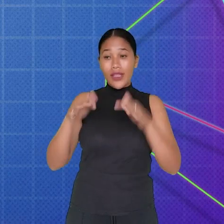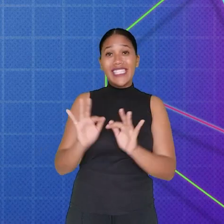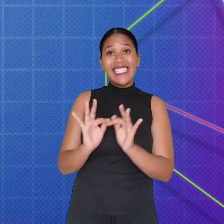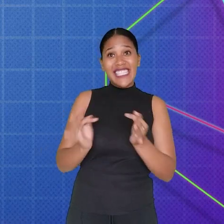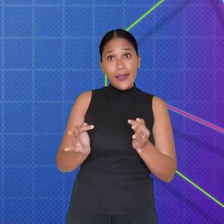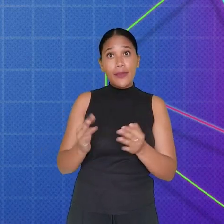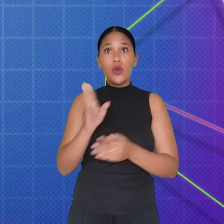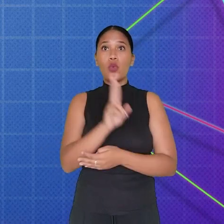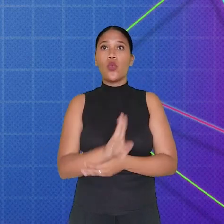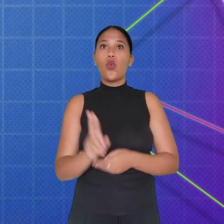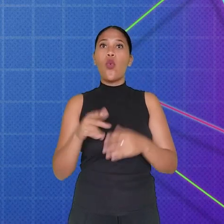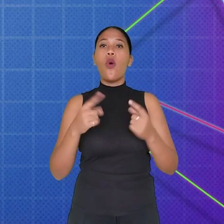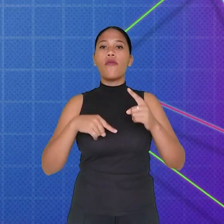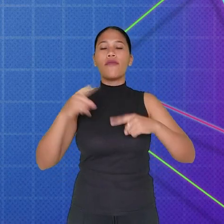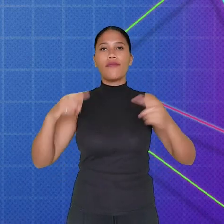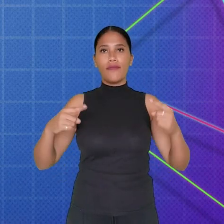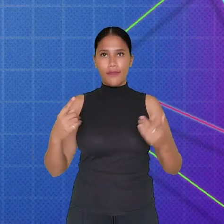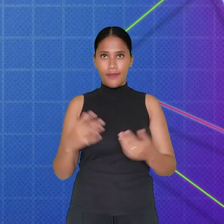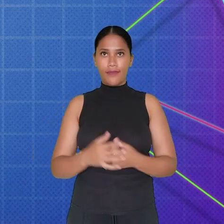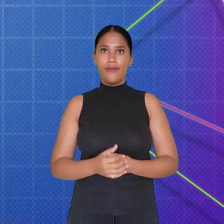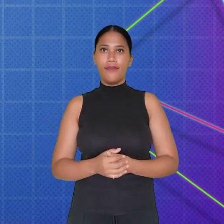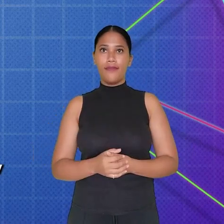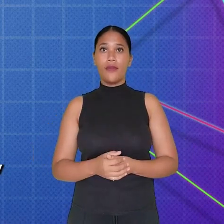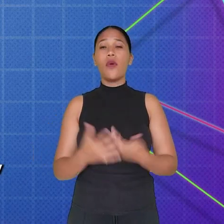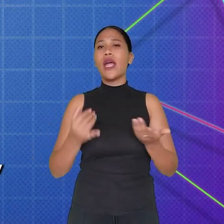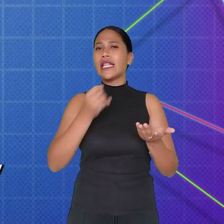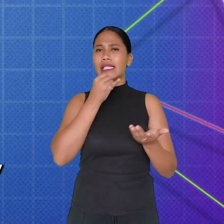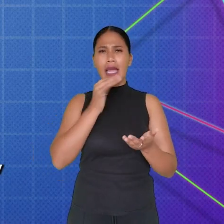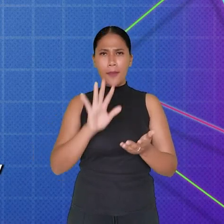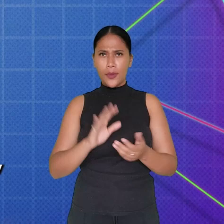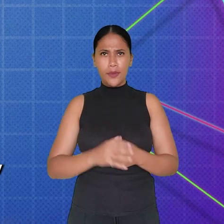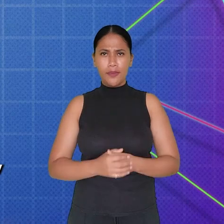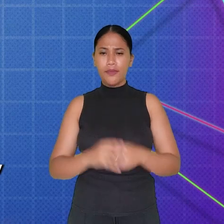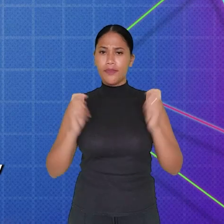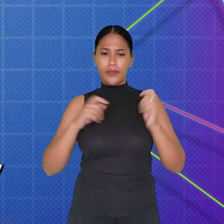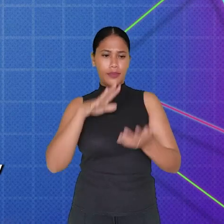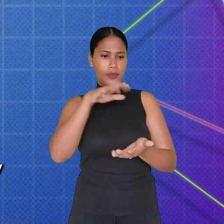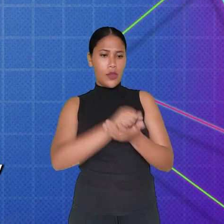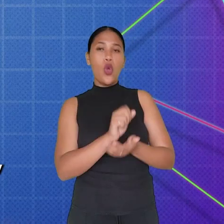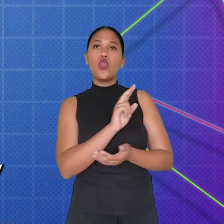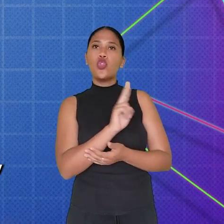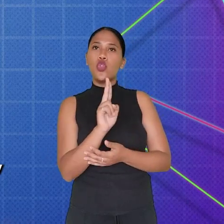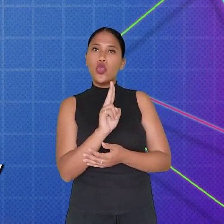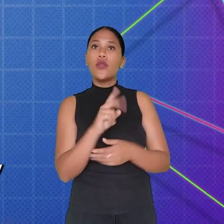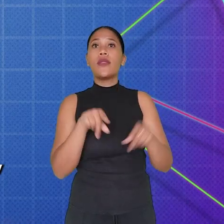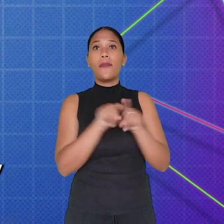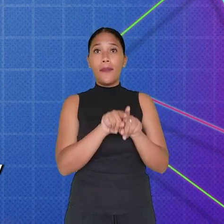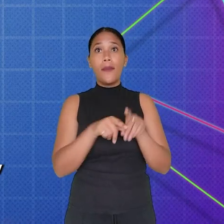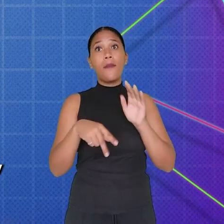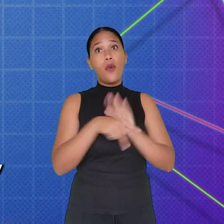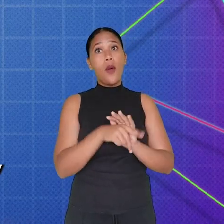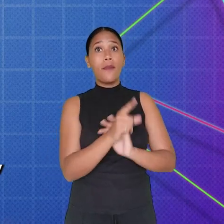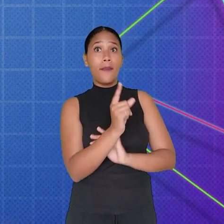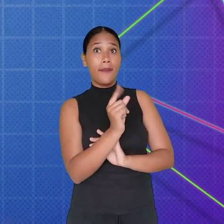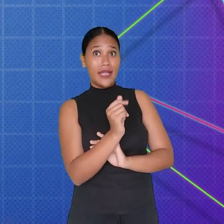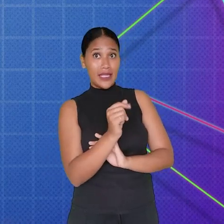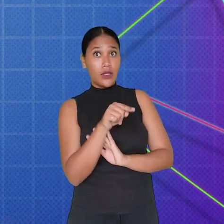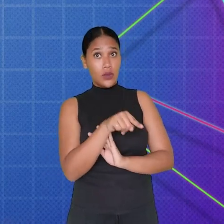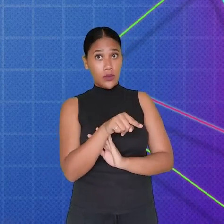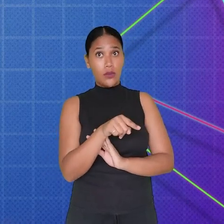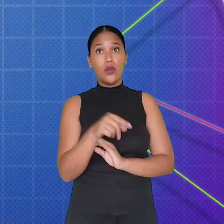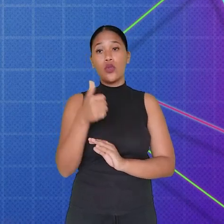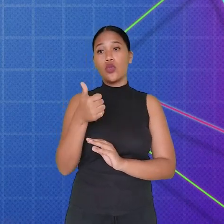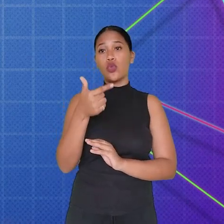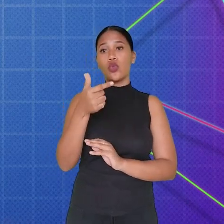preço item, igual a 12,5f. Se precisarmos de uma precisão dupla, usamos a variável double. Por